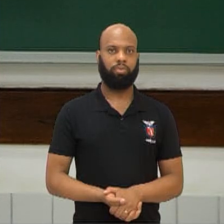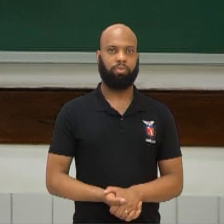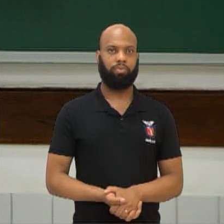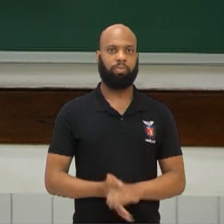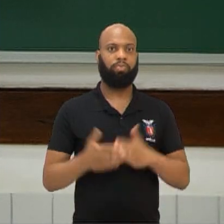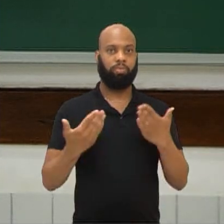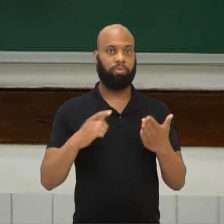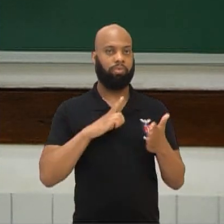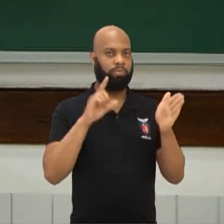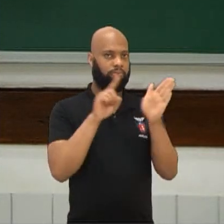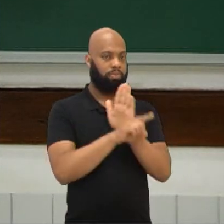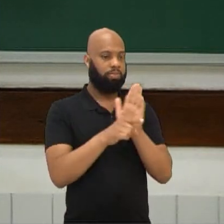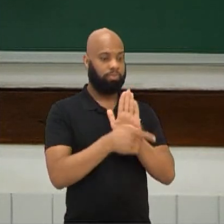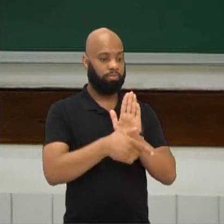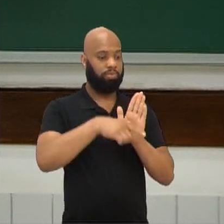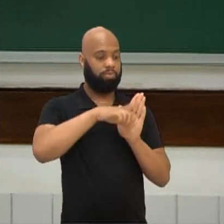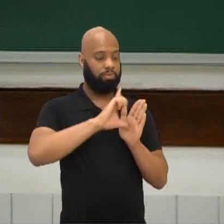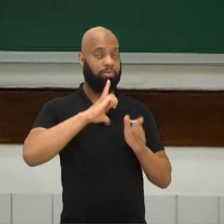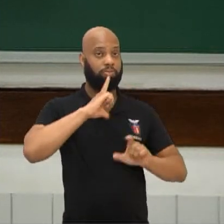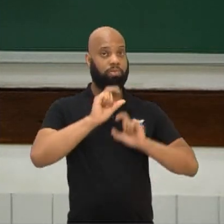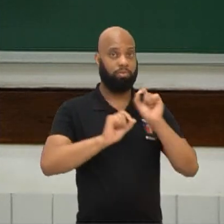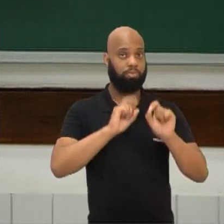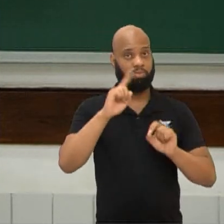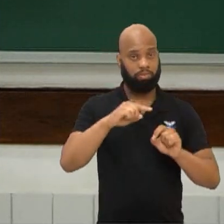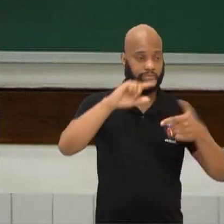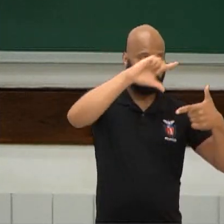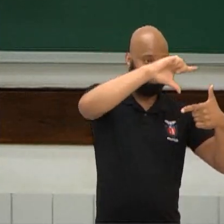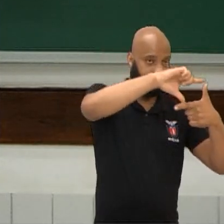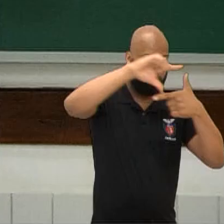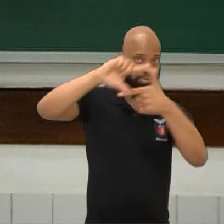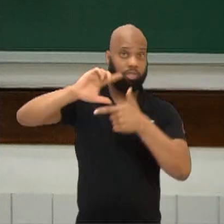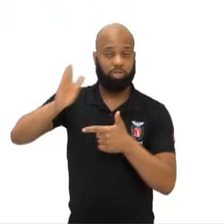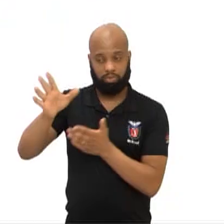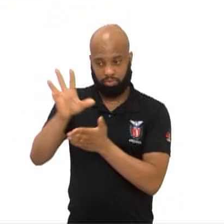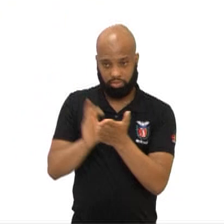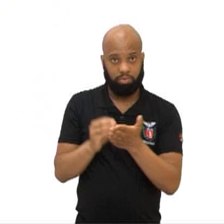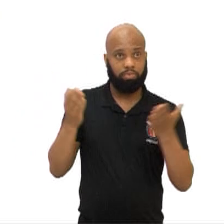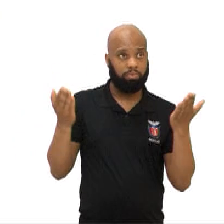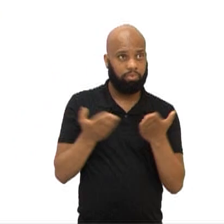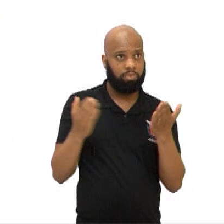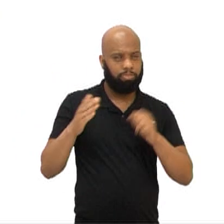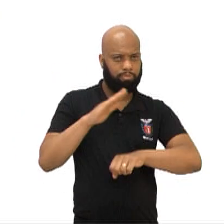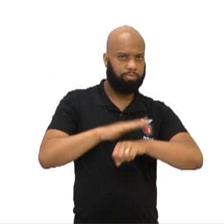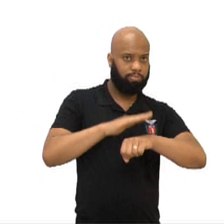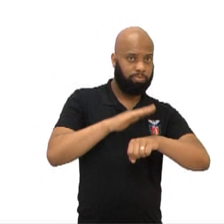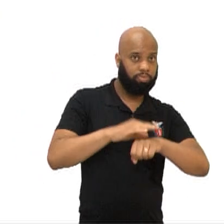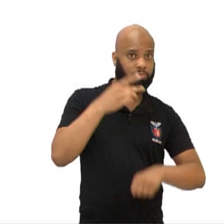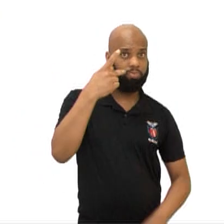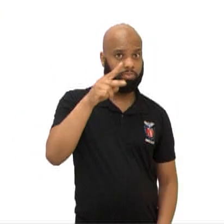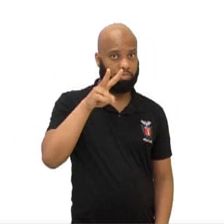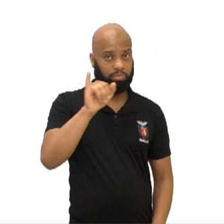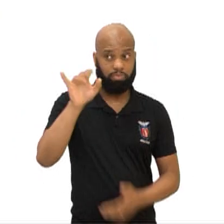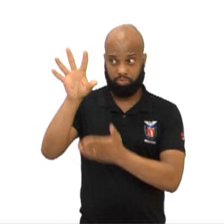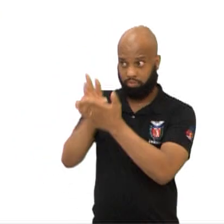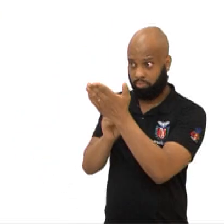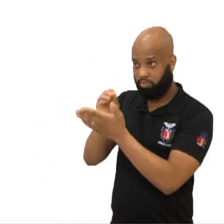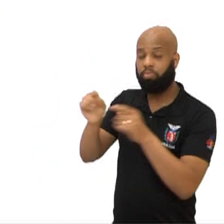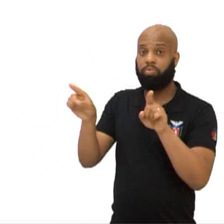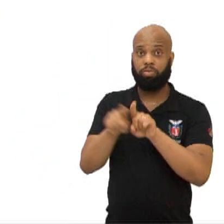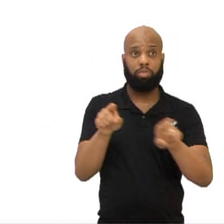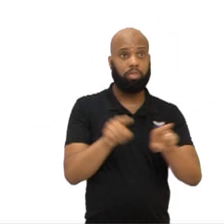Então, no slide anterior, você fez os retângulos. Então, esse agora é com você, é para você copiar e fazer